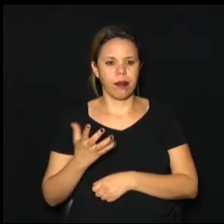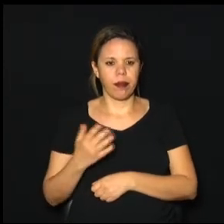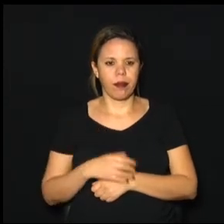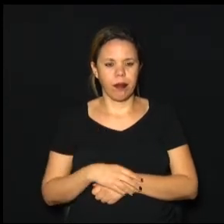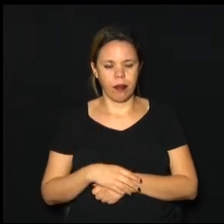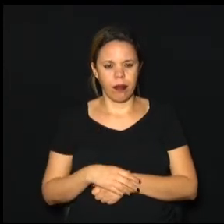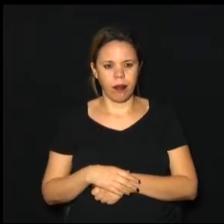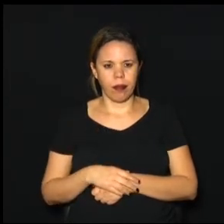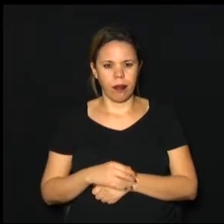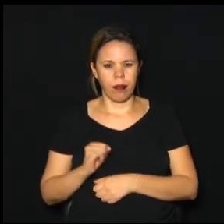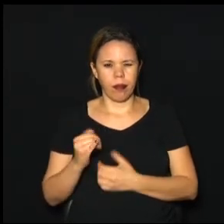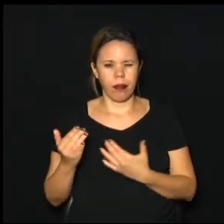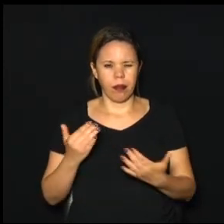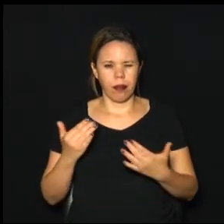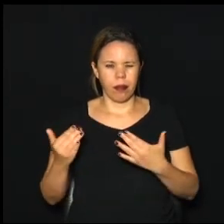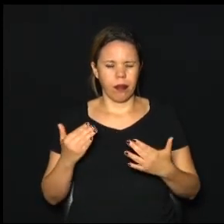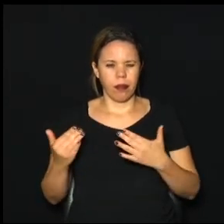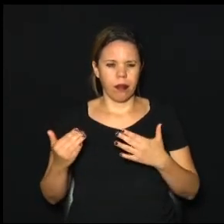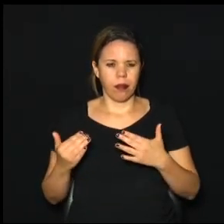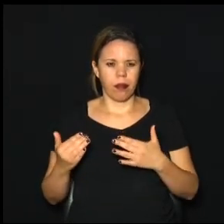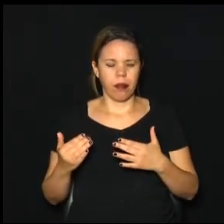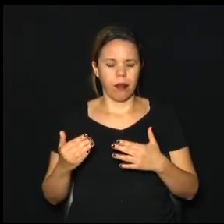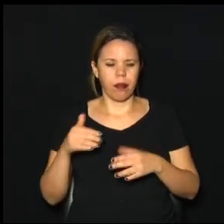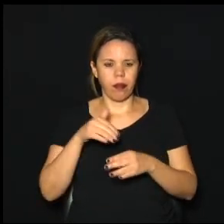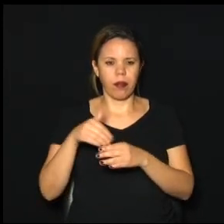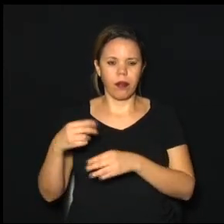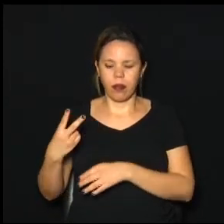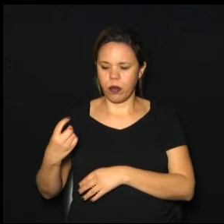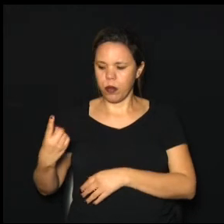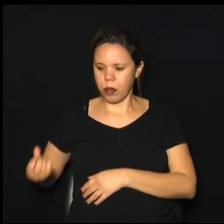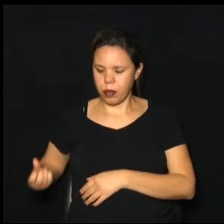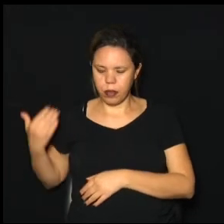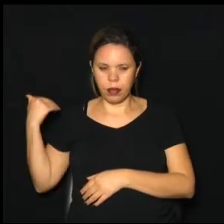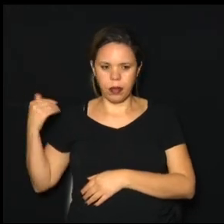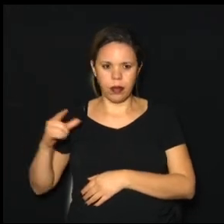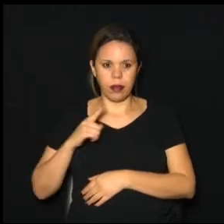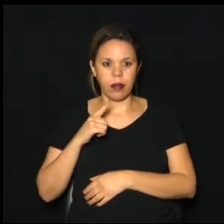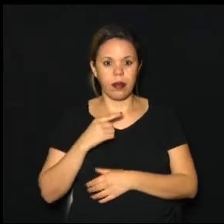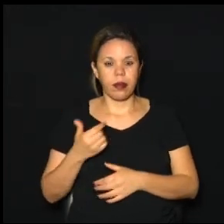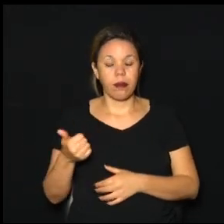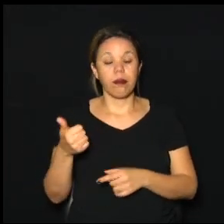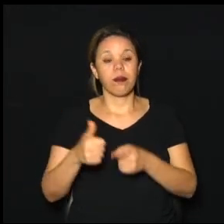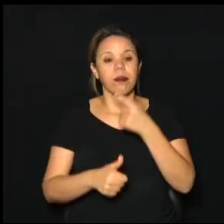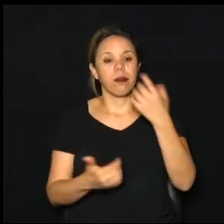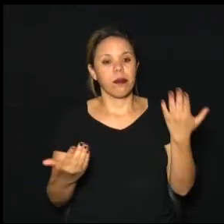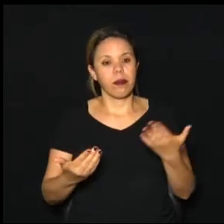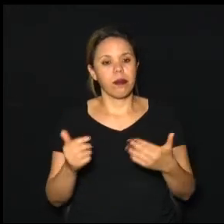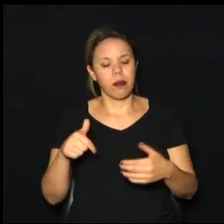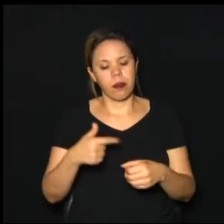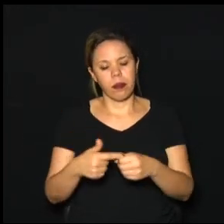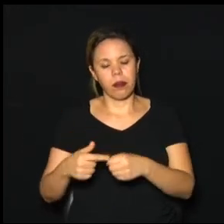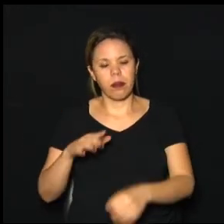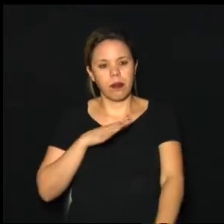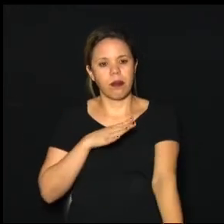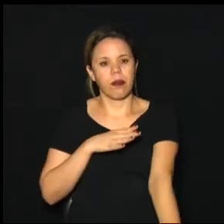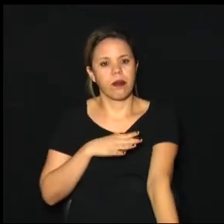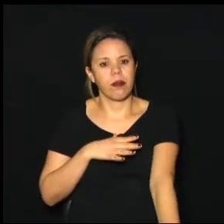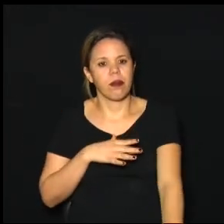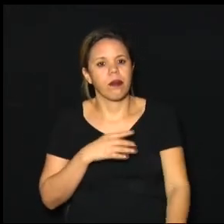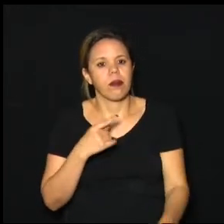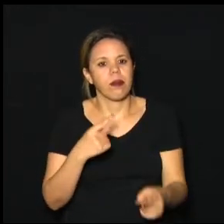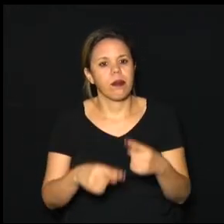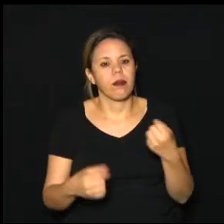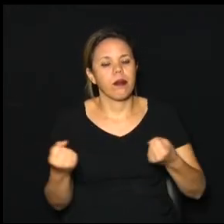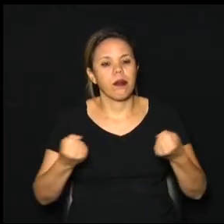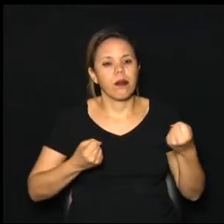Mas, se comparada com a eleição de 2016, nós teremos, então, pela primeira vez no âmbito municipal, a vedação do carro